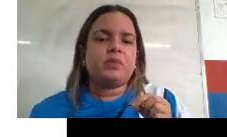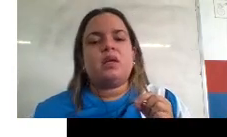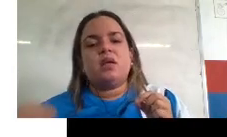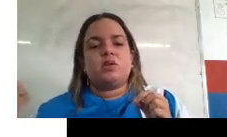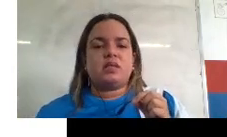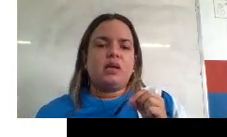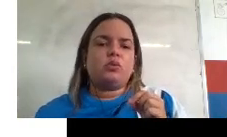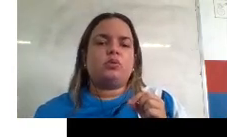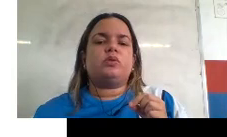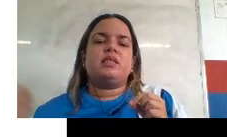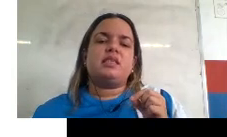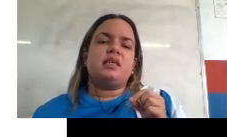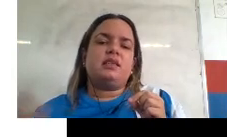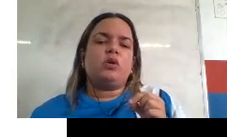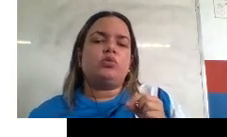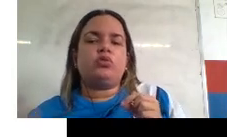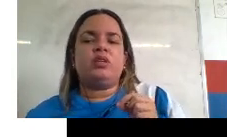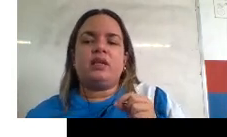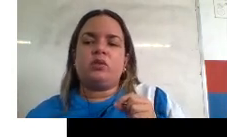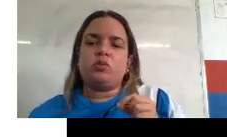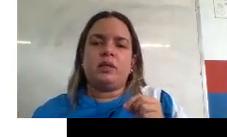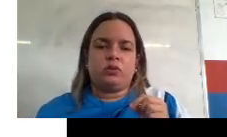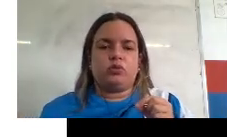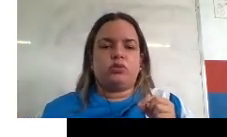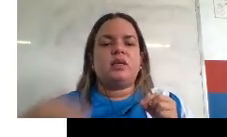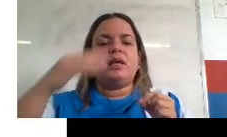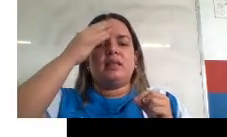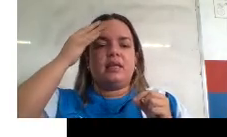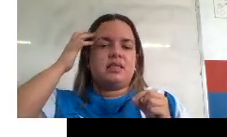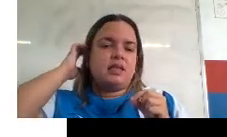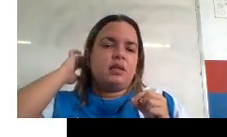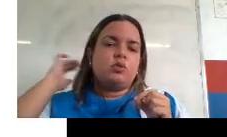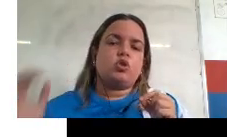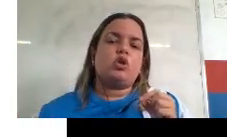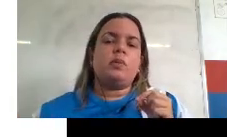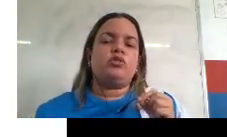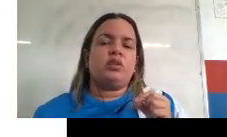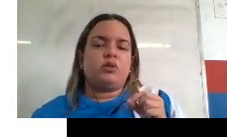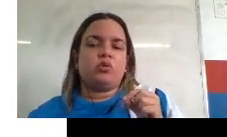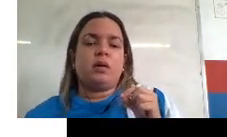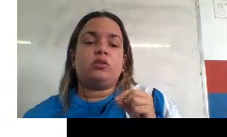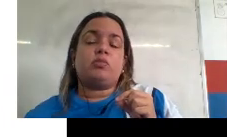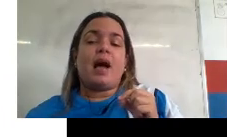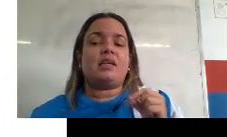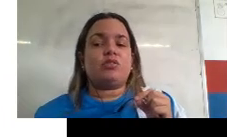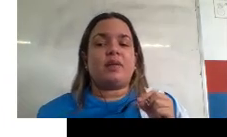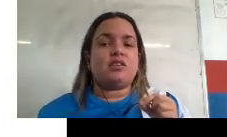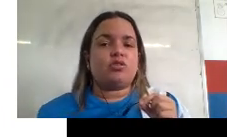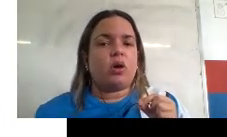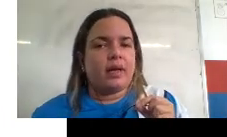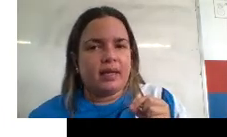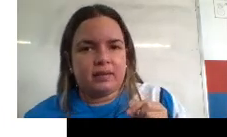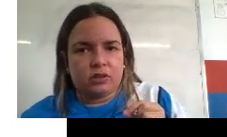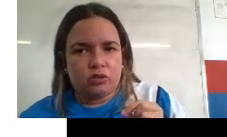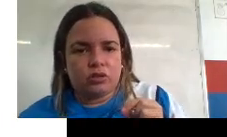importância. Segundo, cite alguns dos direitos humanos. Terceiro, sobre os direitos humanos, marque as